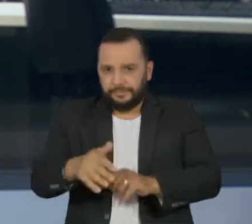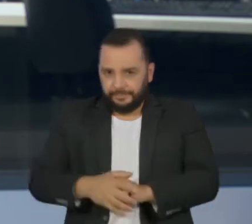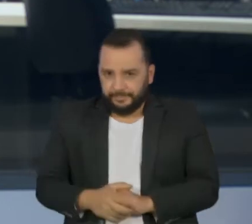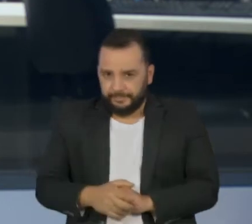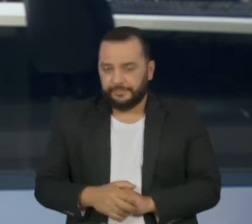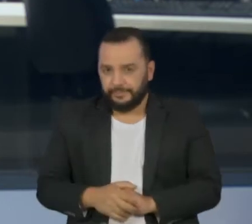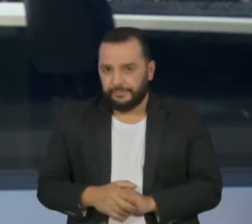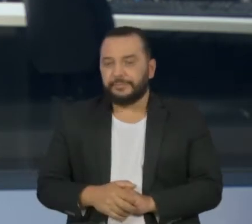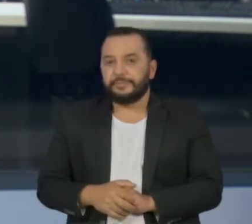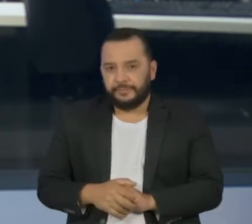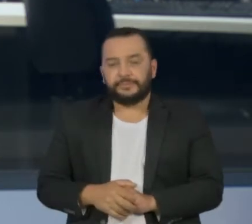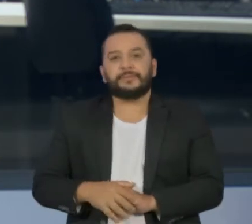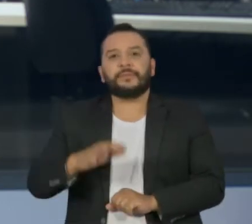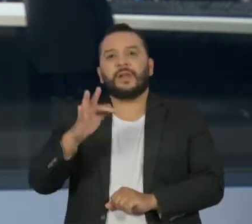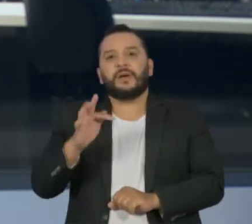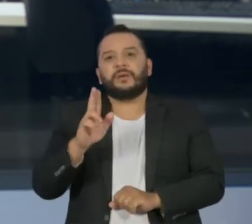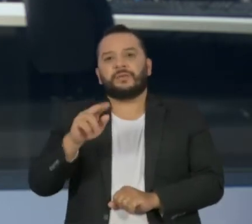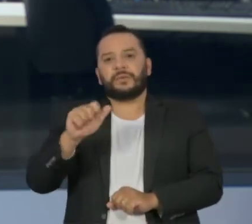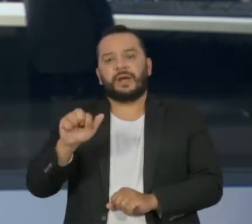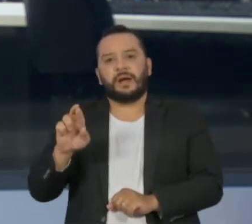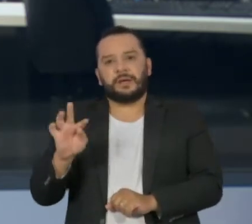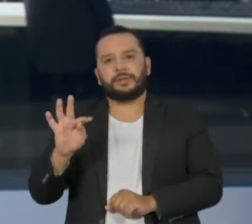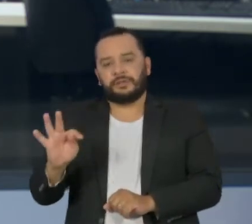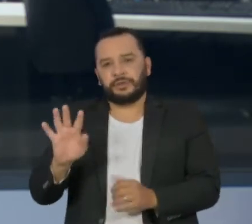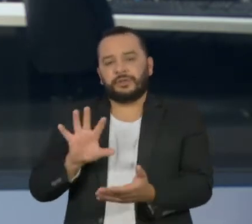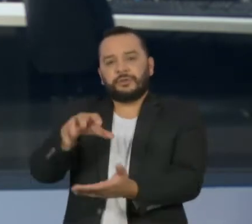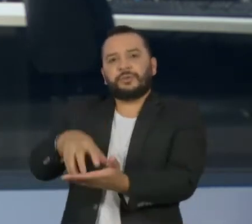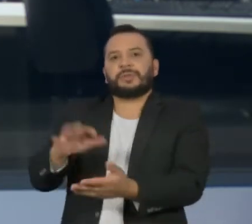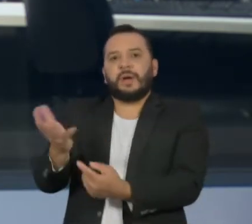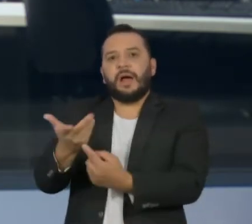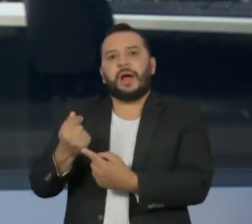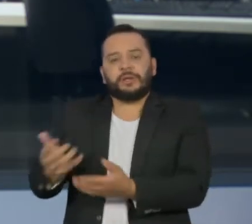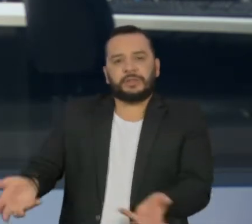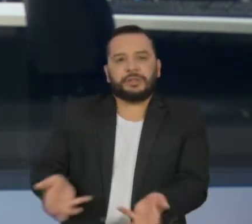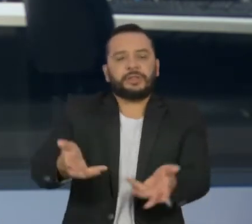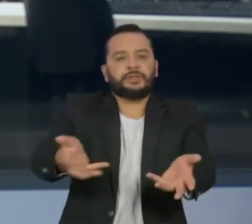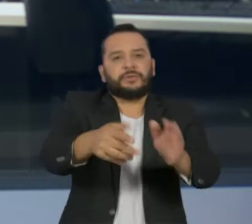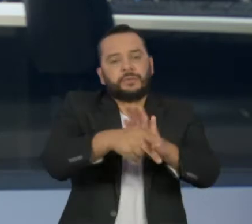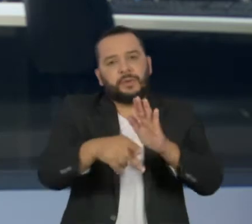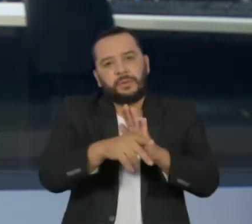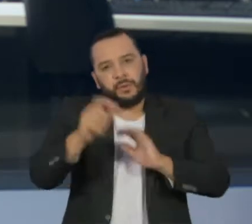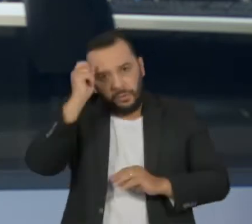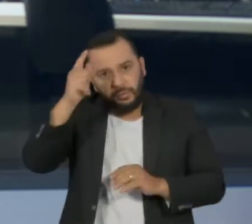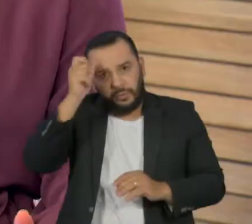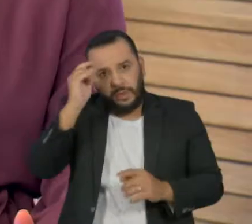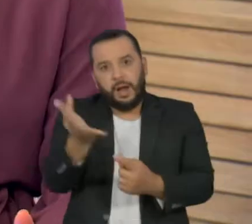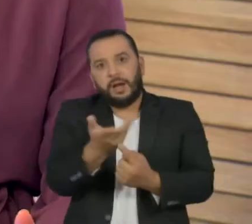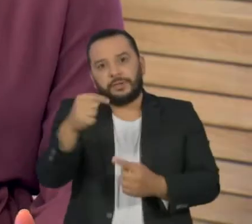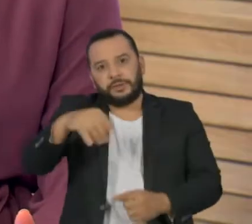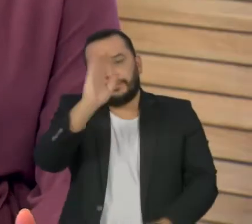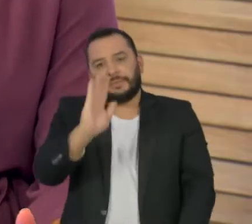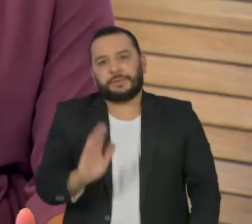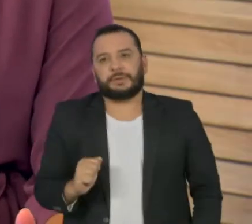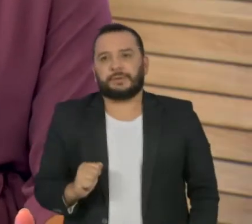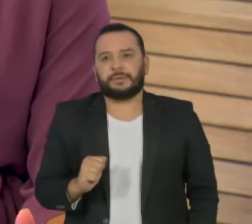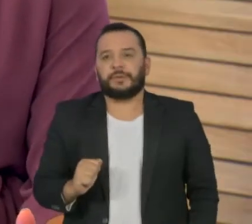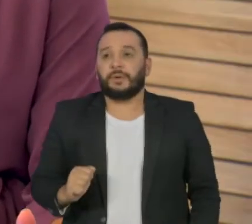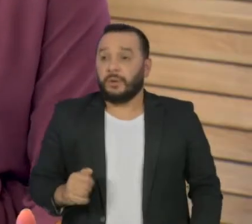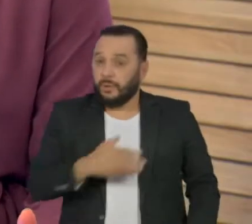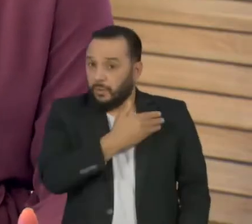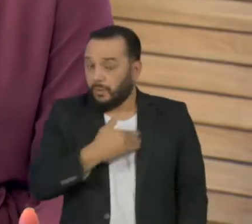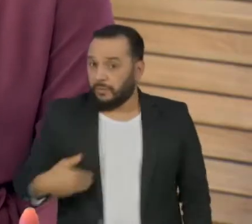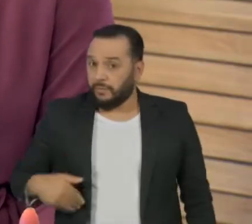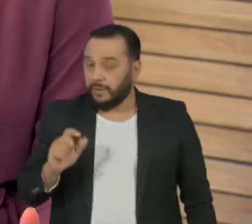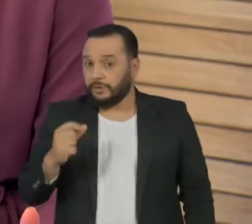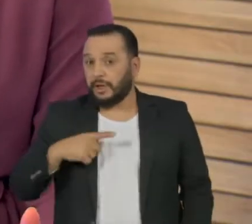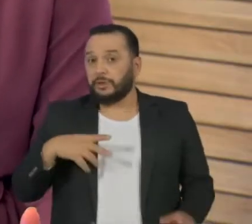o comando na Funarte Fundação responsável pelo incentivo à cultura e às artes no Brasil governo tirou